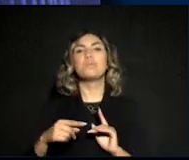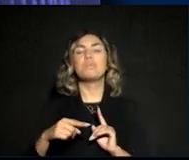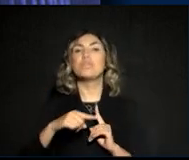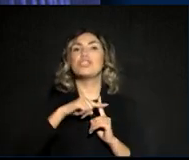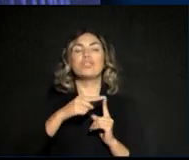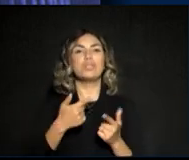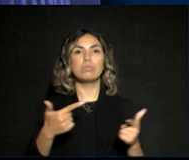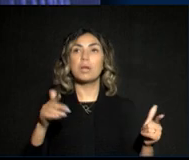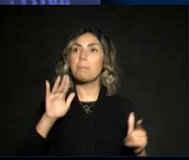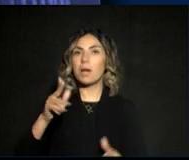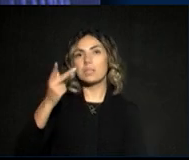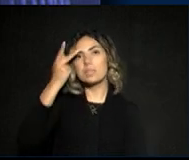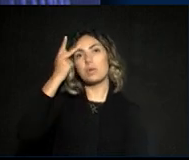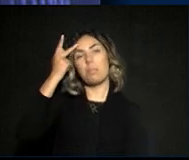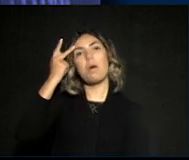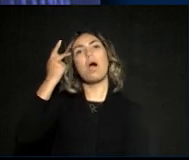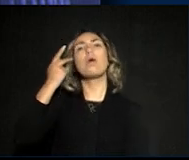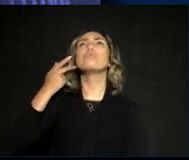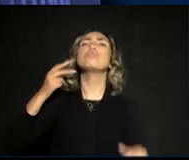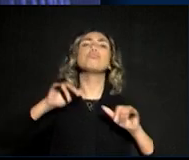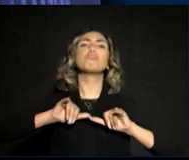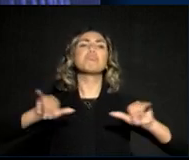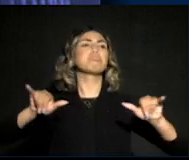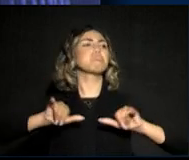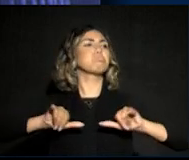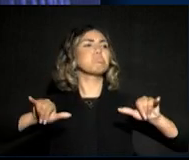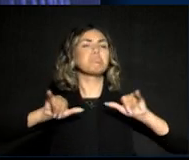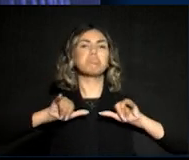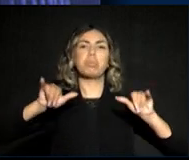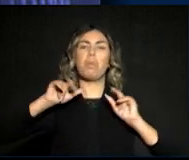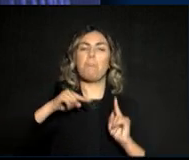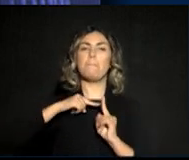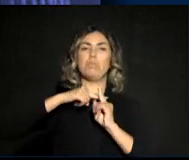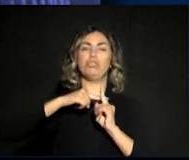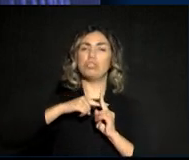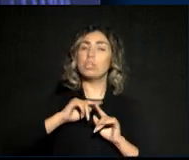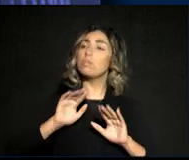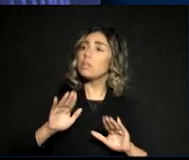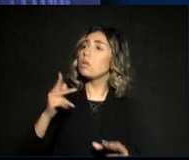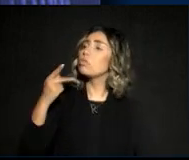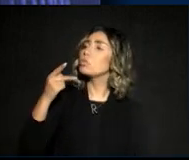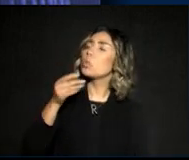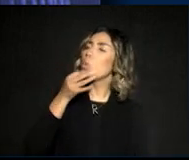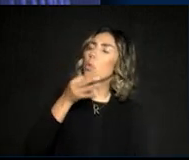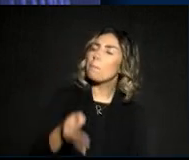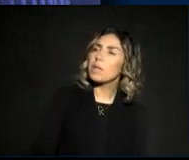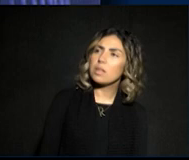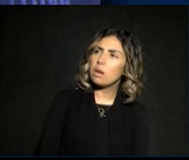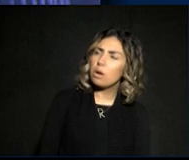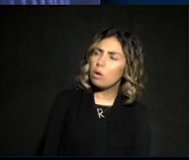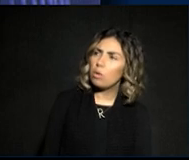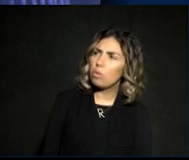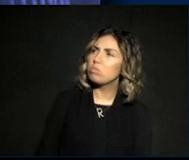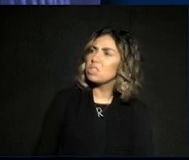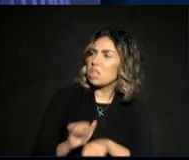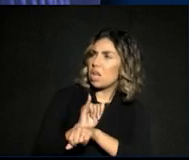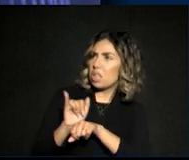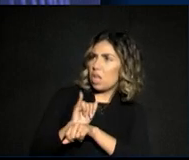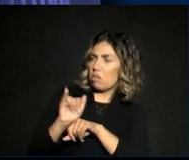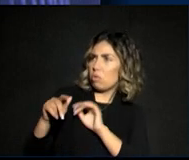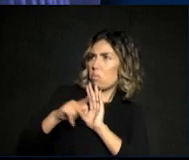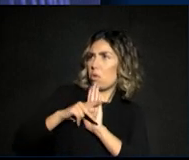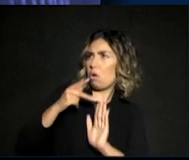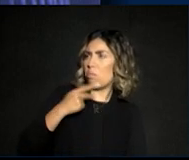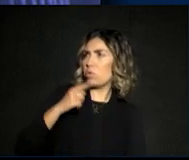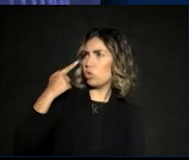São Paulo teve um papel de se divulgar e qual é a sua visão dessa dessa dessa estratégia